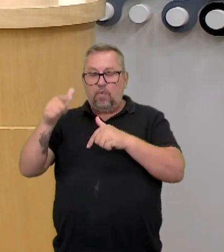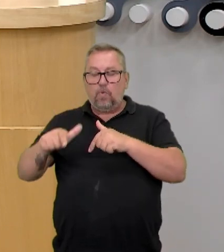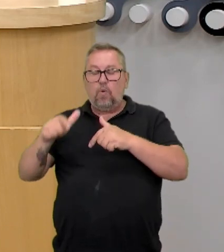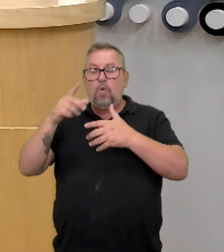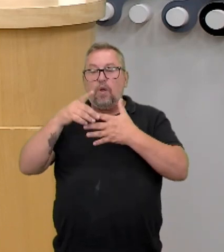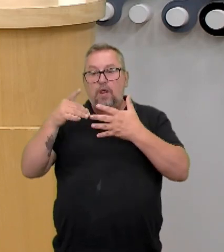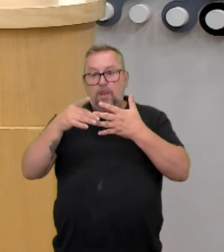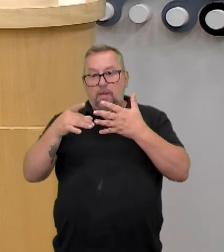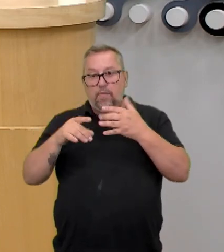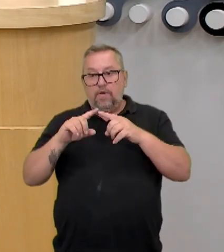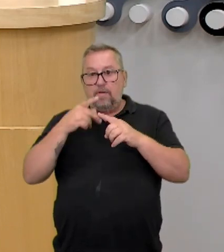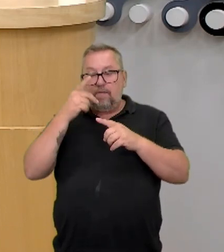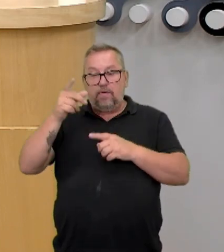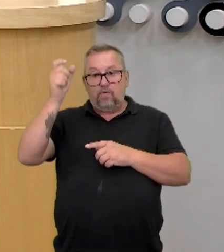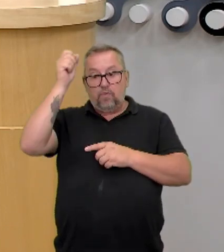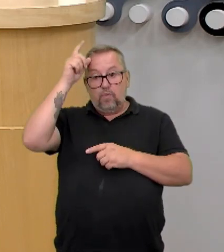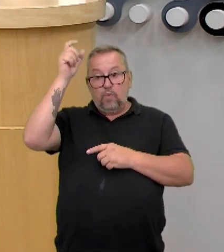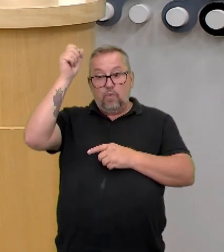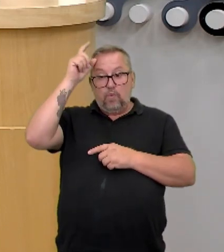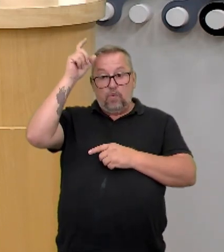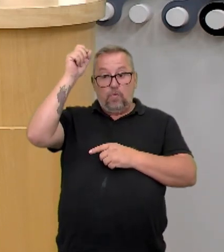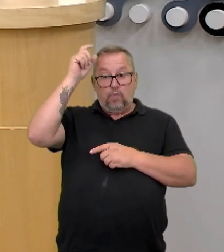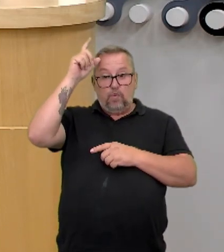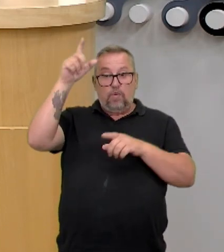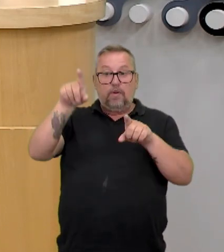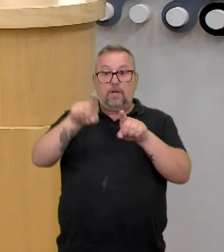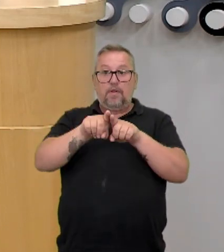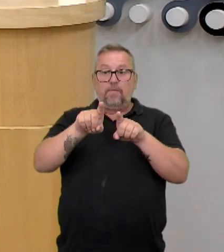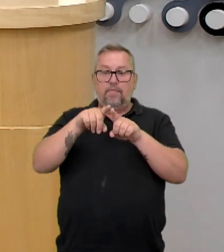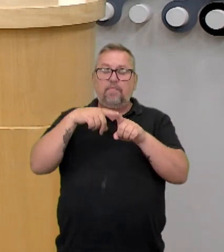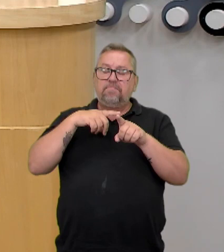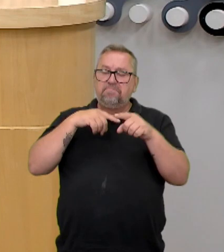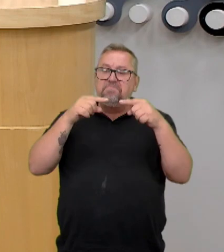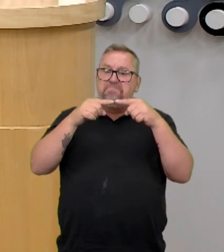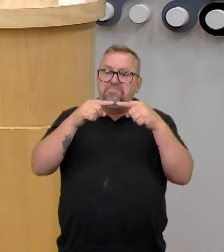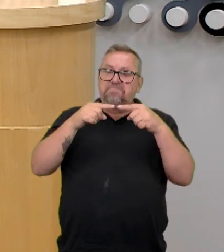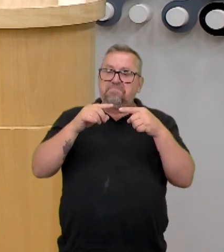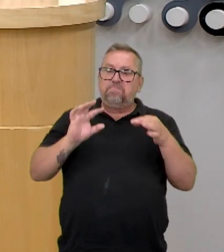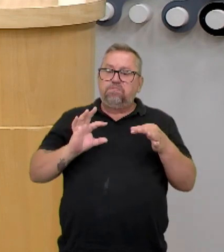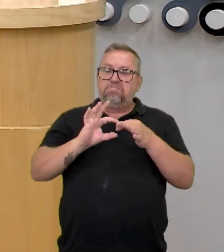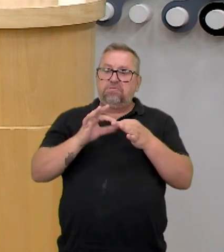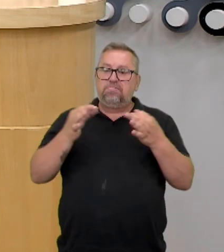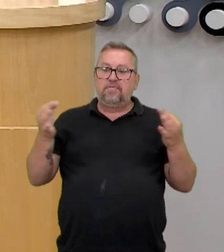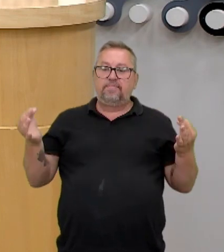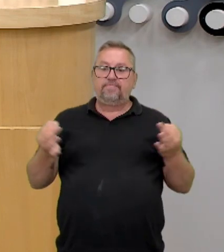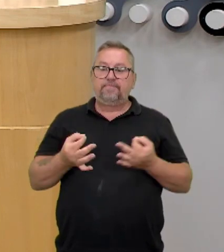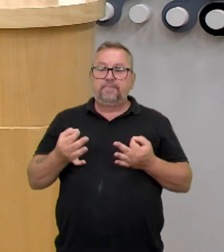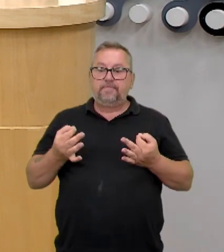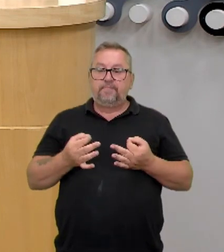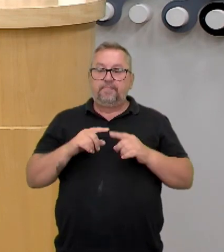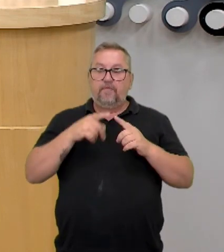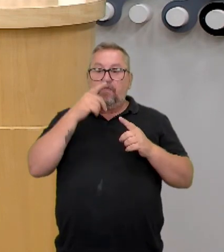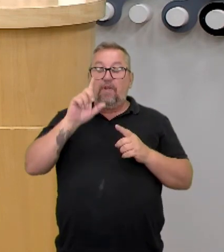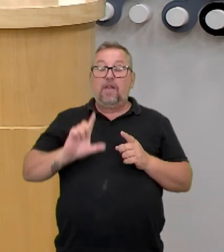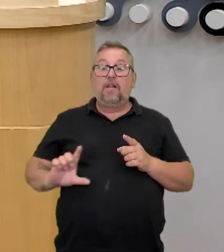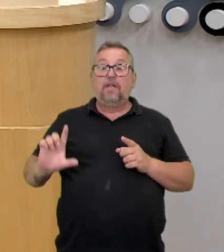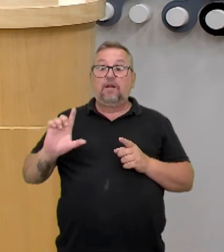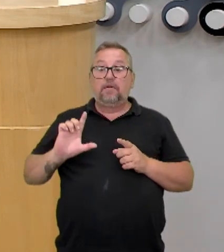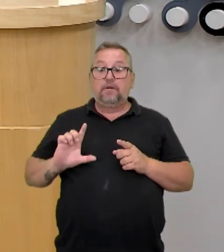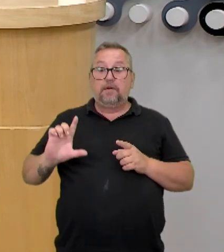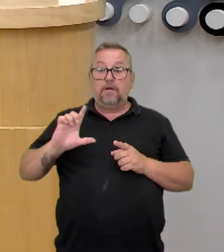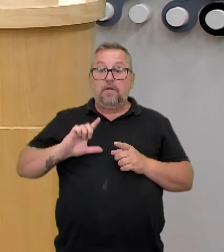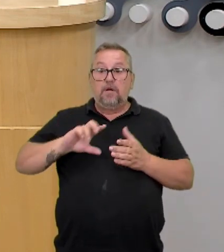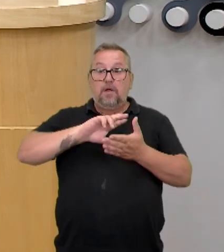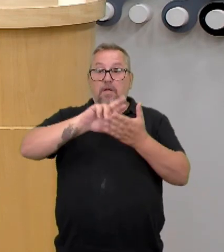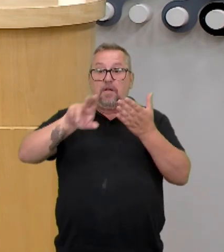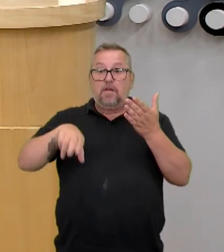unidade, quando a gente fala de cultura, né? E isso que você falou está totalmente ligado, né? A gente fala de literatura, existem várias vozes